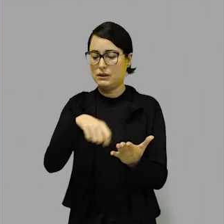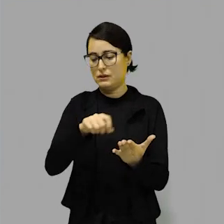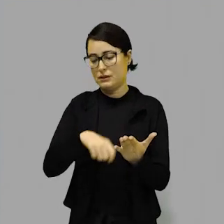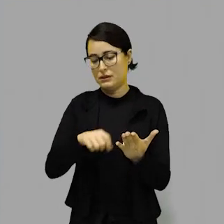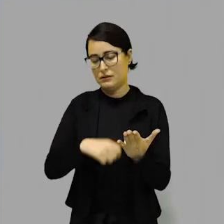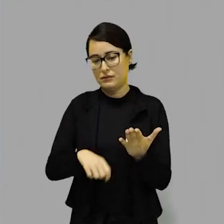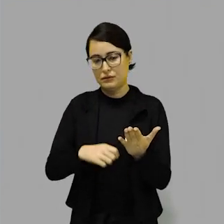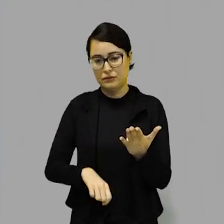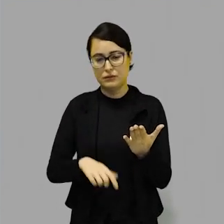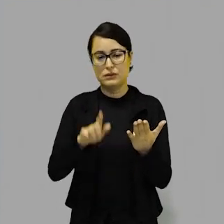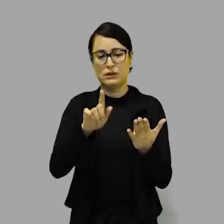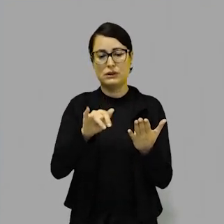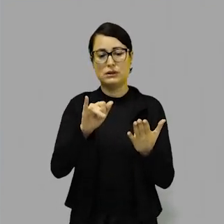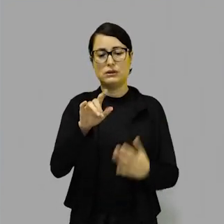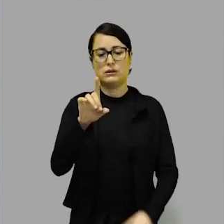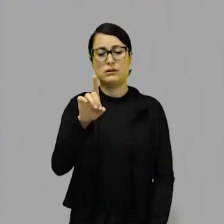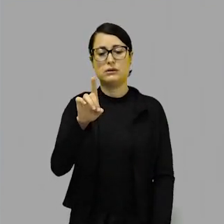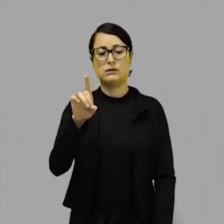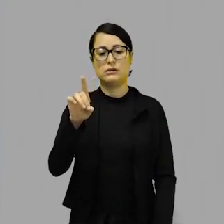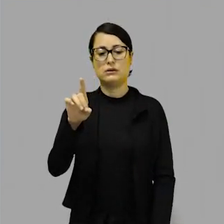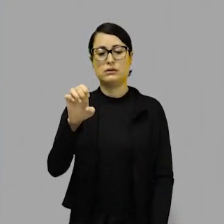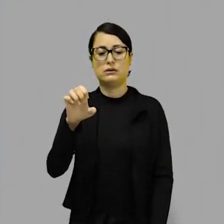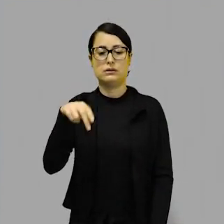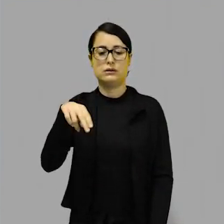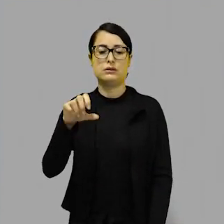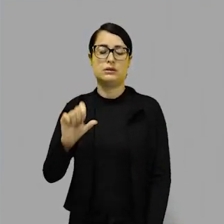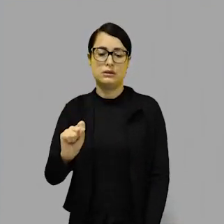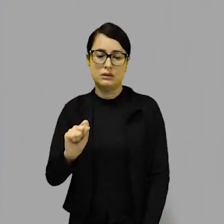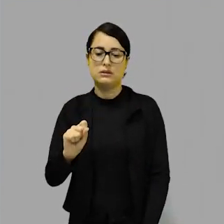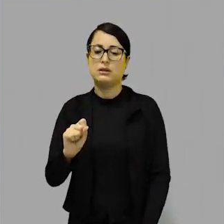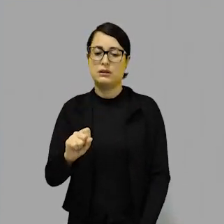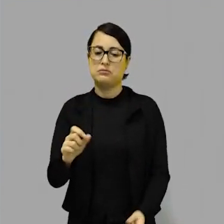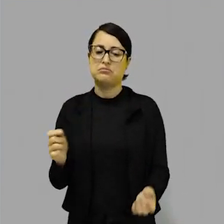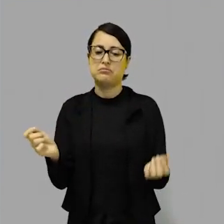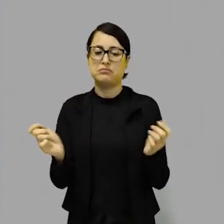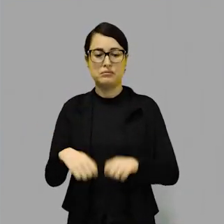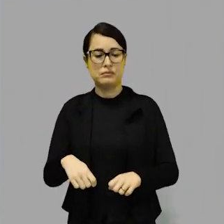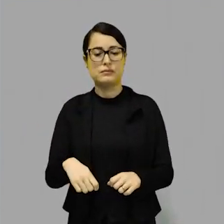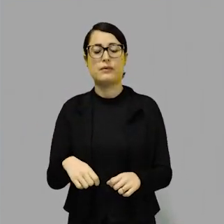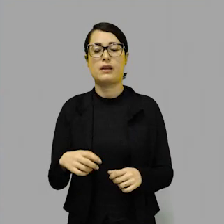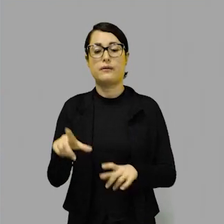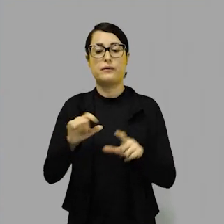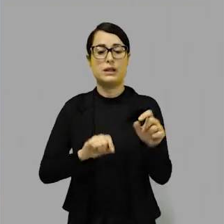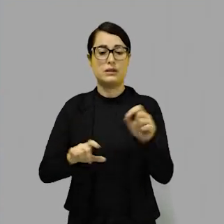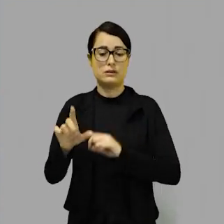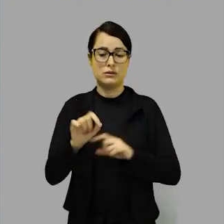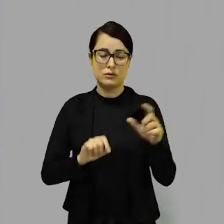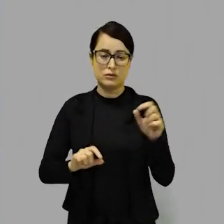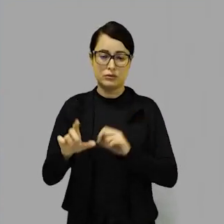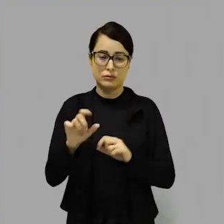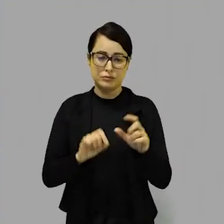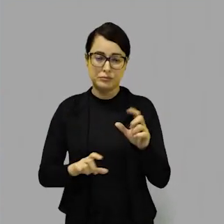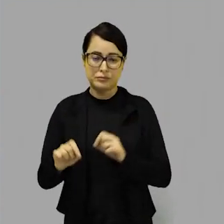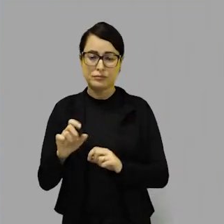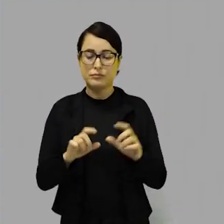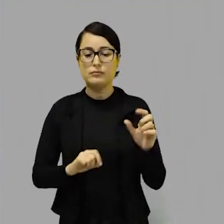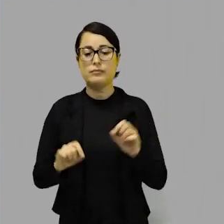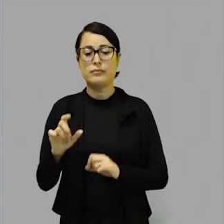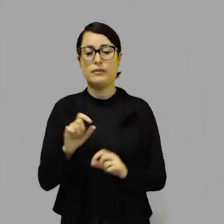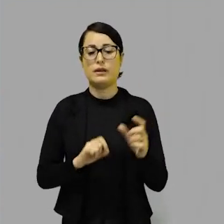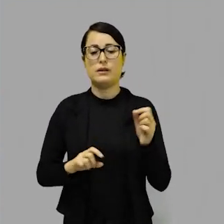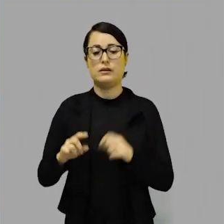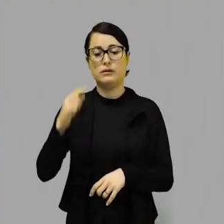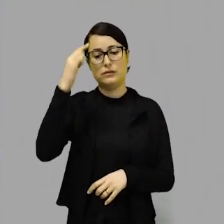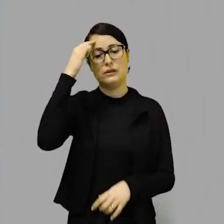diferentes. Giddens é um autor muito versátil. Por isso que eu escolhi aqui uma parte muito básica do